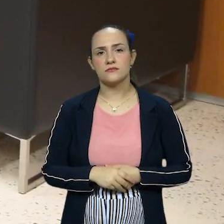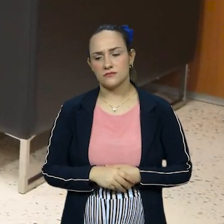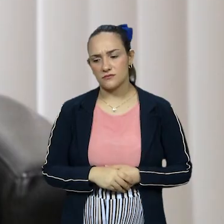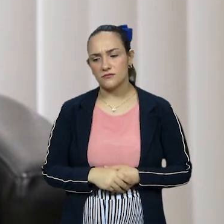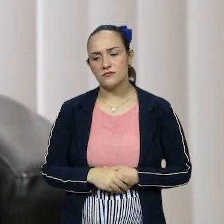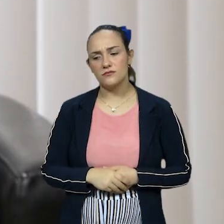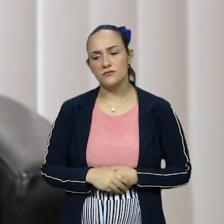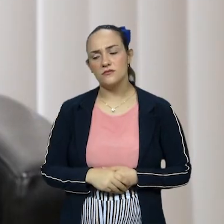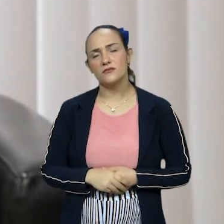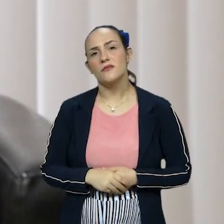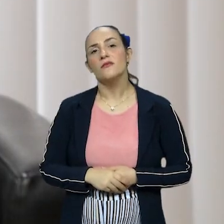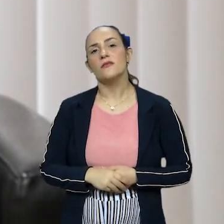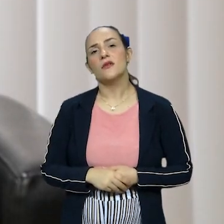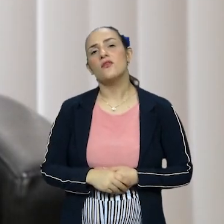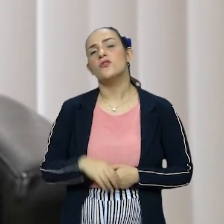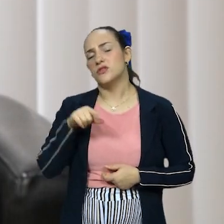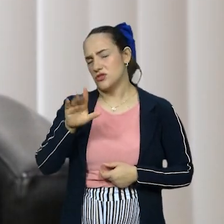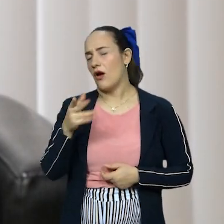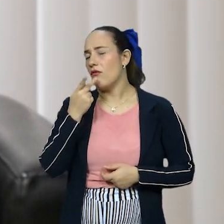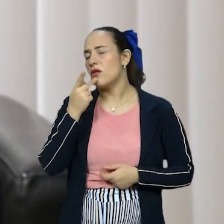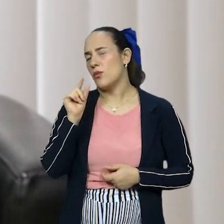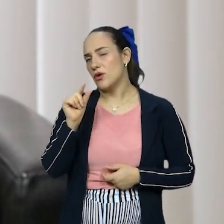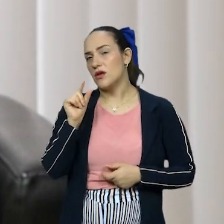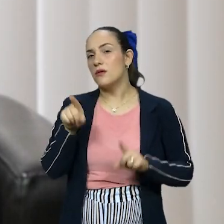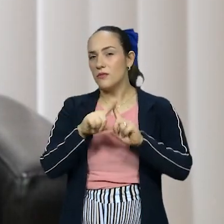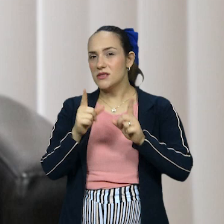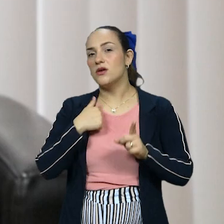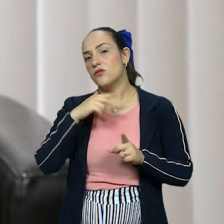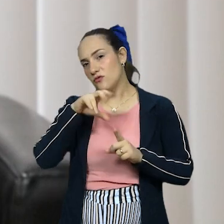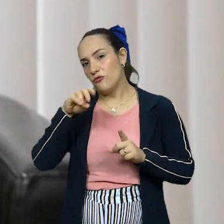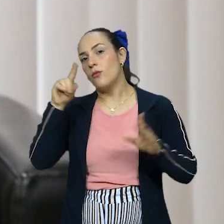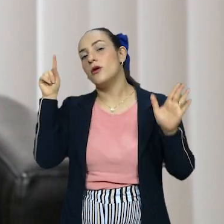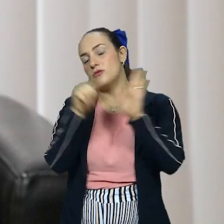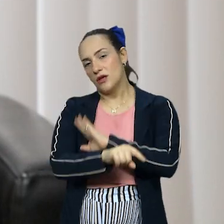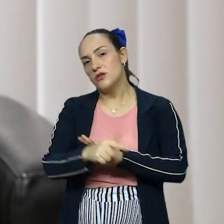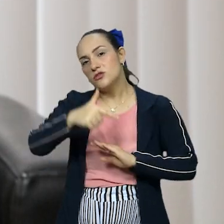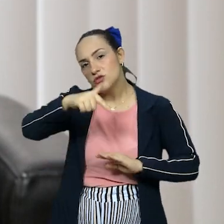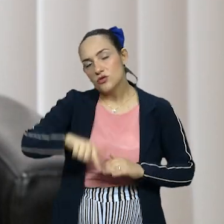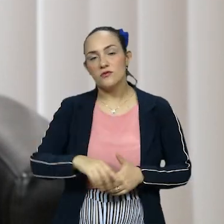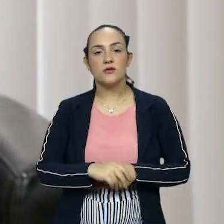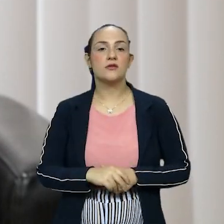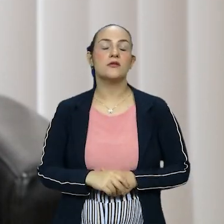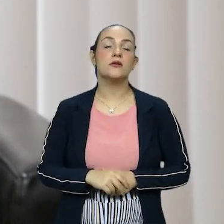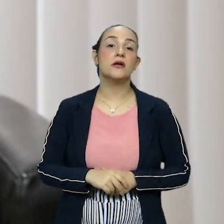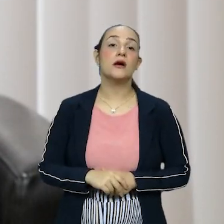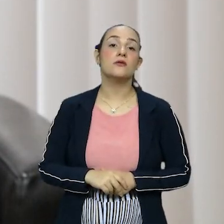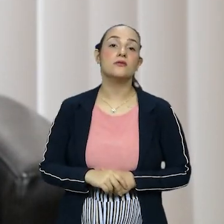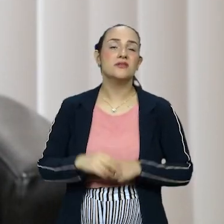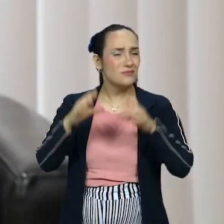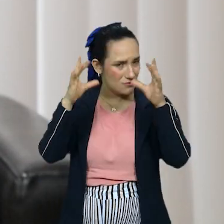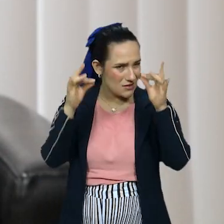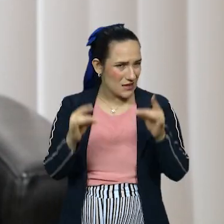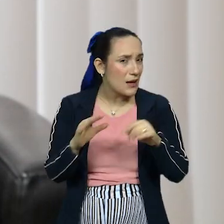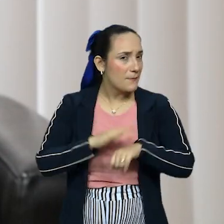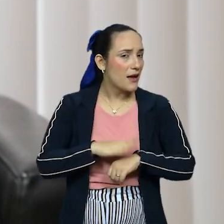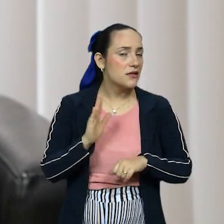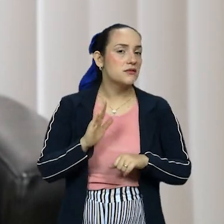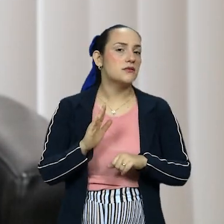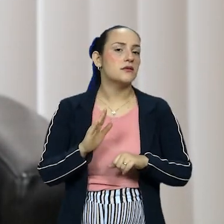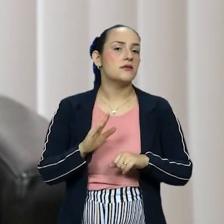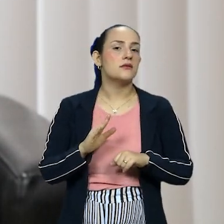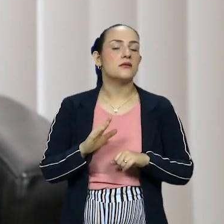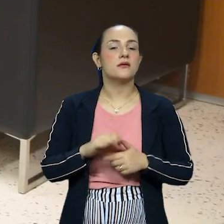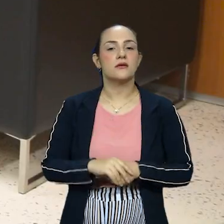E a próxima pergunta, o senhor já passou um pouco por ela no primeiro bloco, mas eu gostaria que o senhor falasse mais um pouquinho sobre